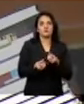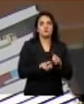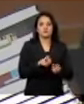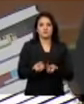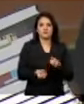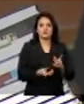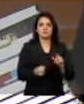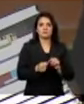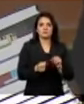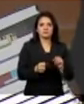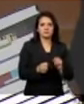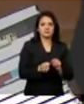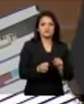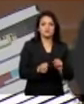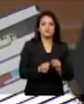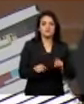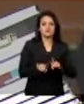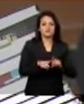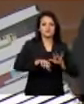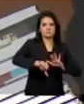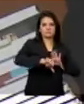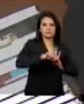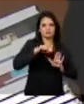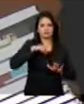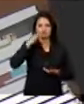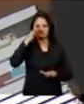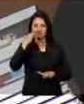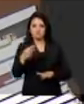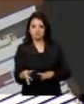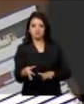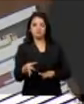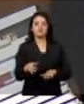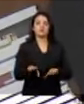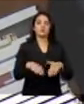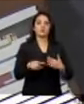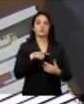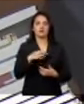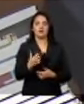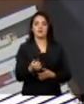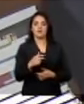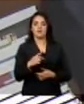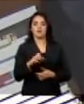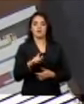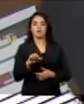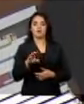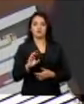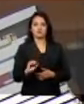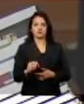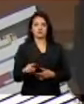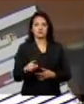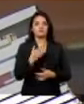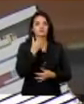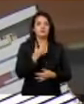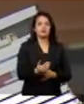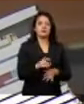penal de decisão condenatória em sede de apelação, a partir do exame do habeas